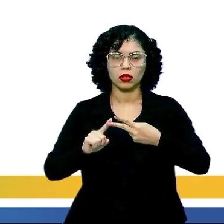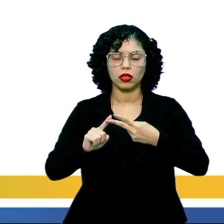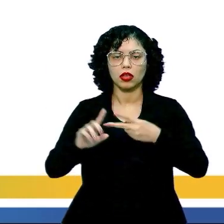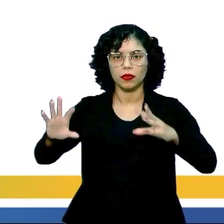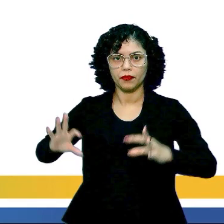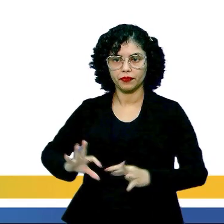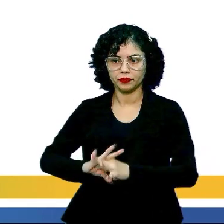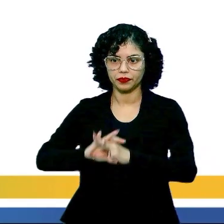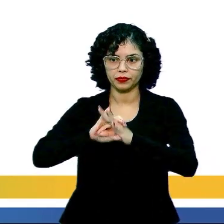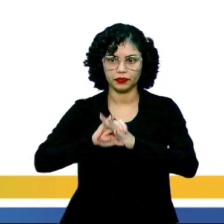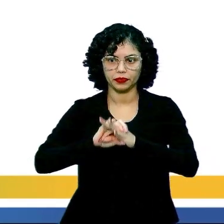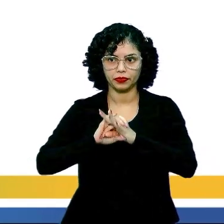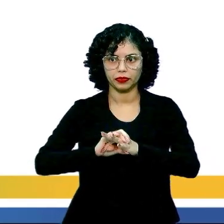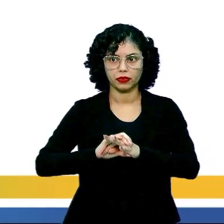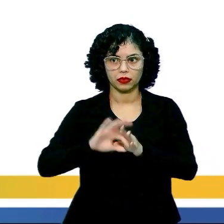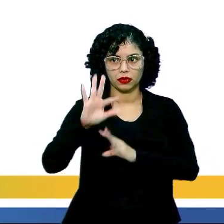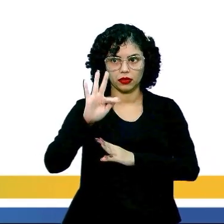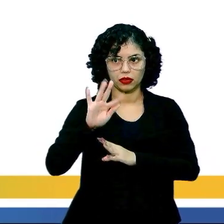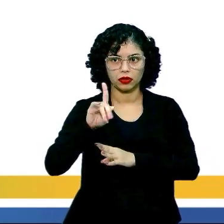ser ligado a flúor,